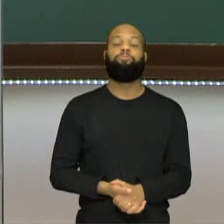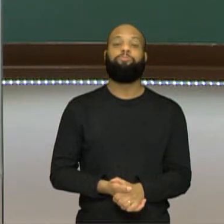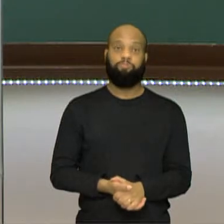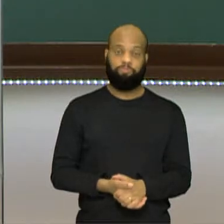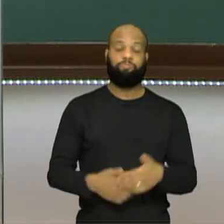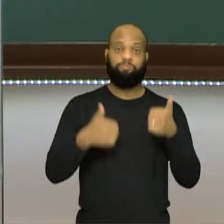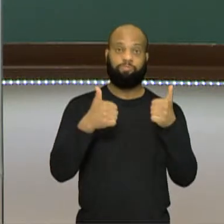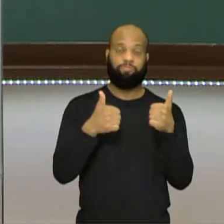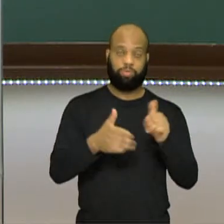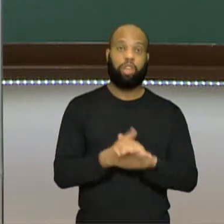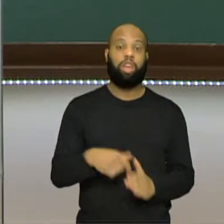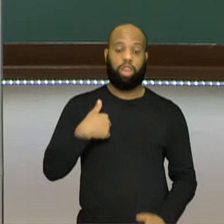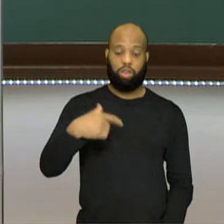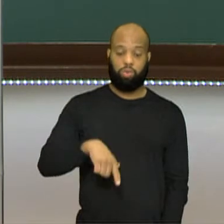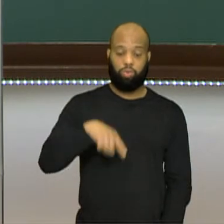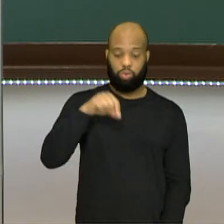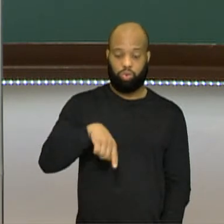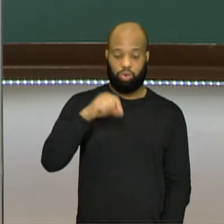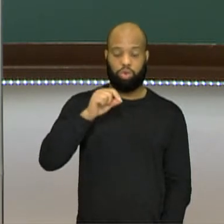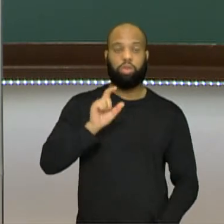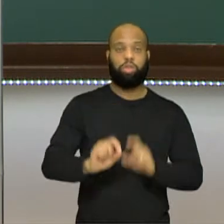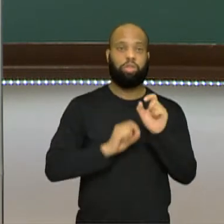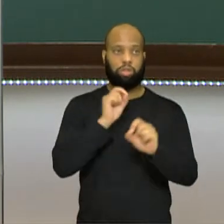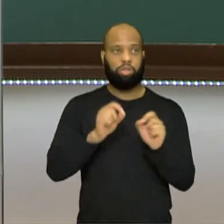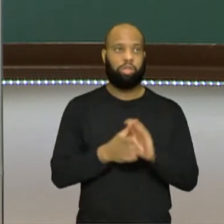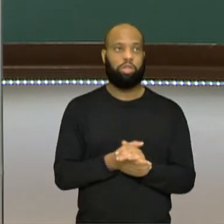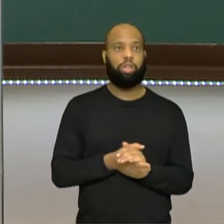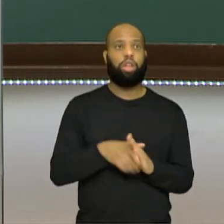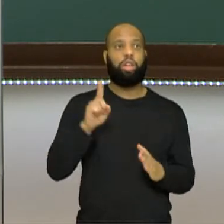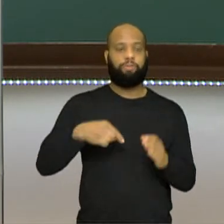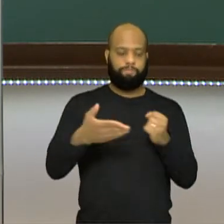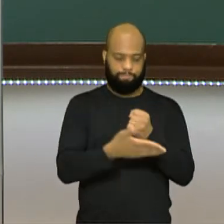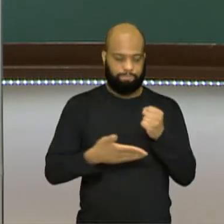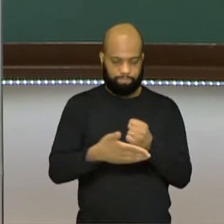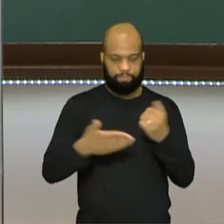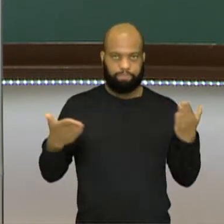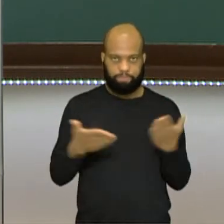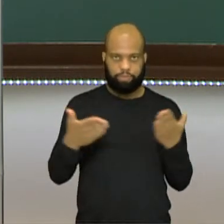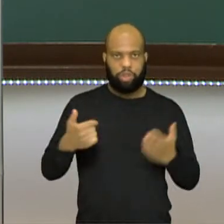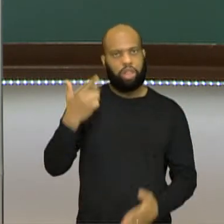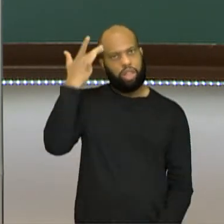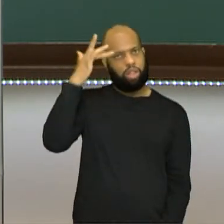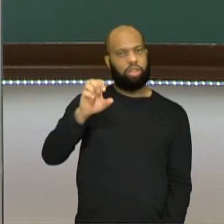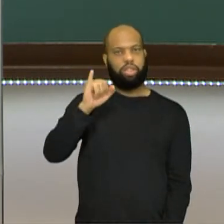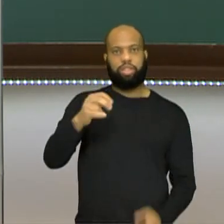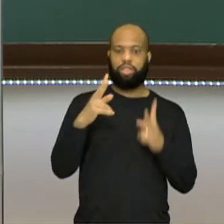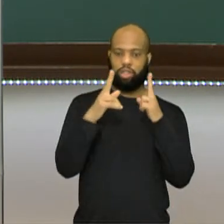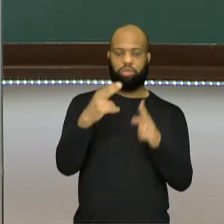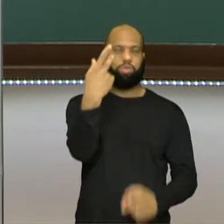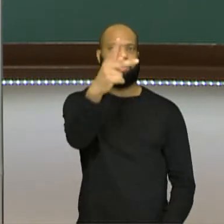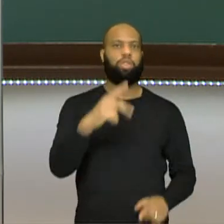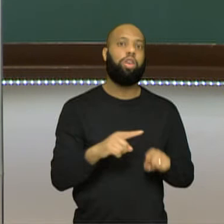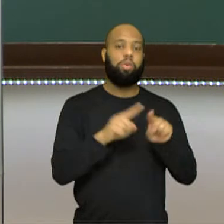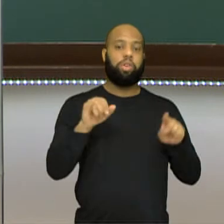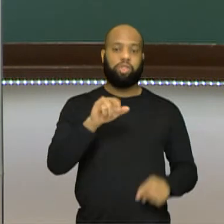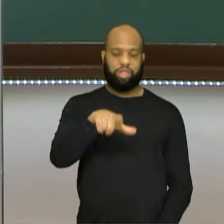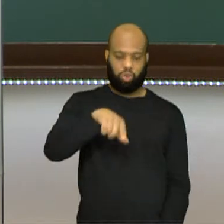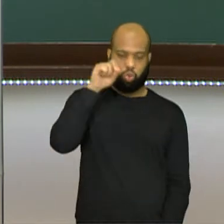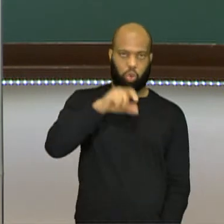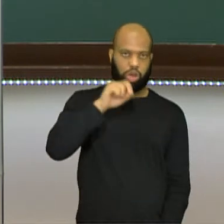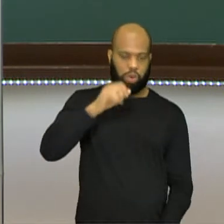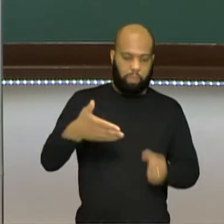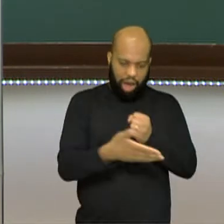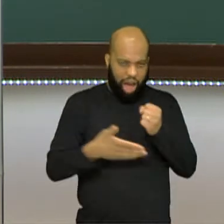Então, estudante, eu escolhi um princípio aqui. Eu não sei se é o mesmo que o seu, mas se você escolher um princípio,